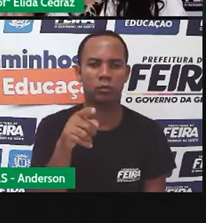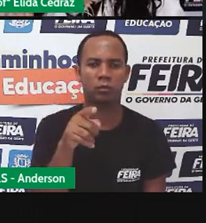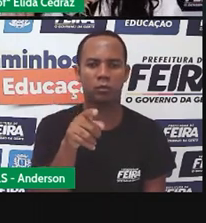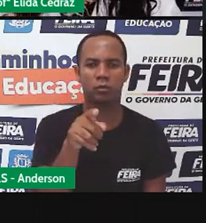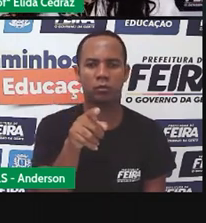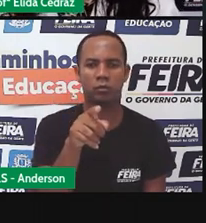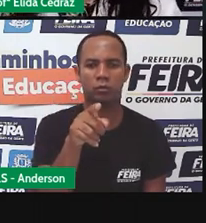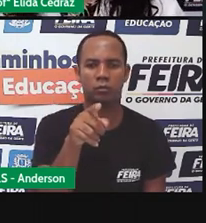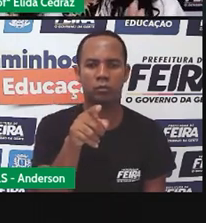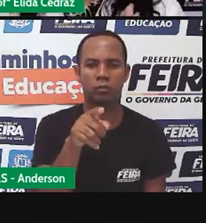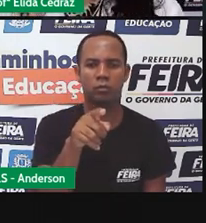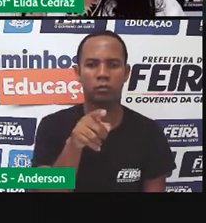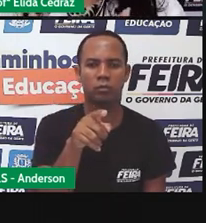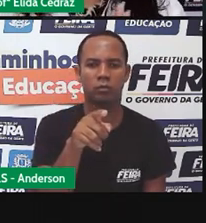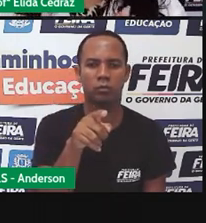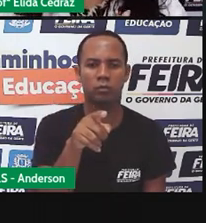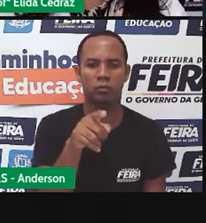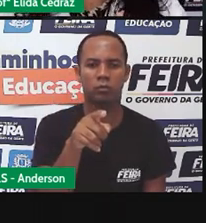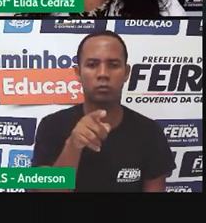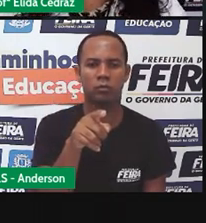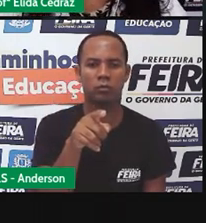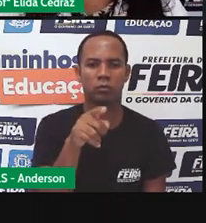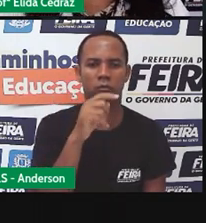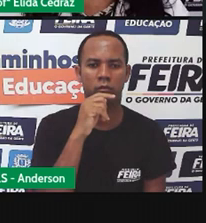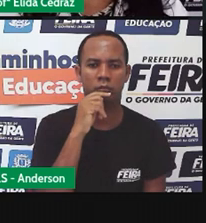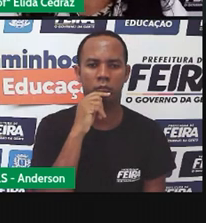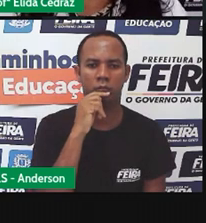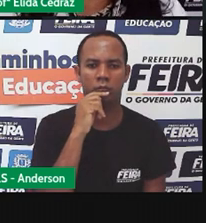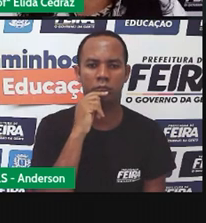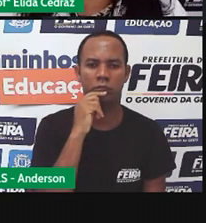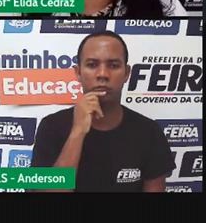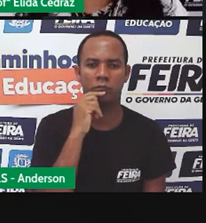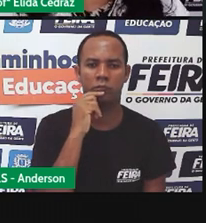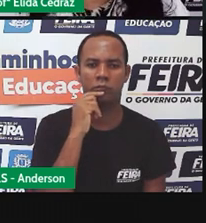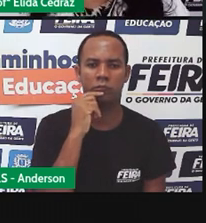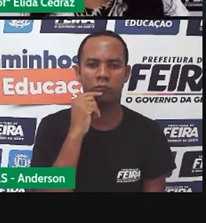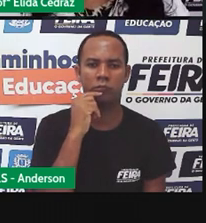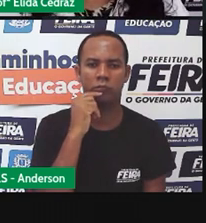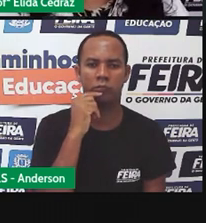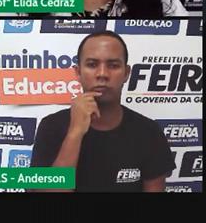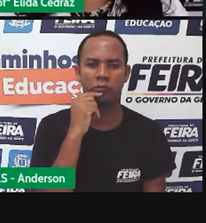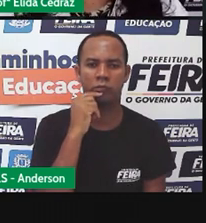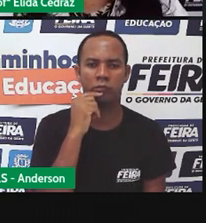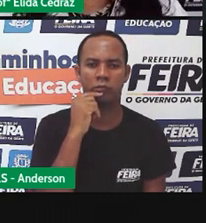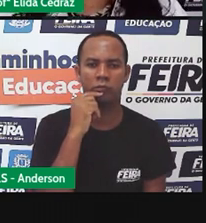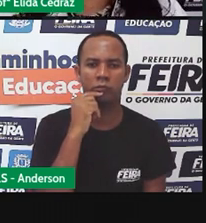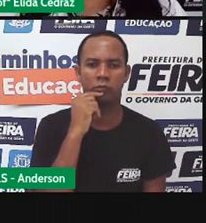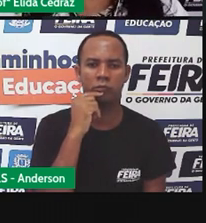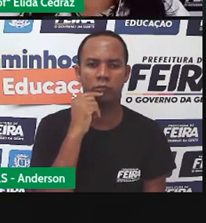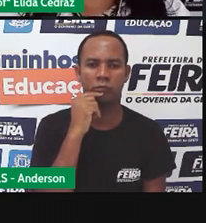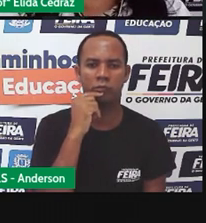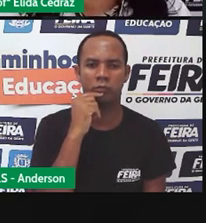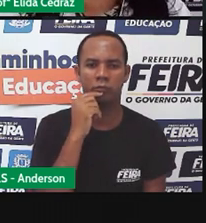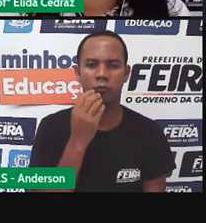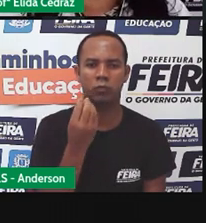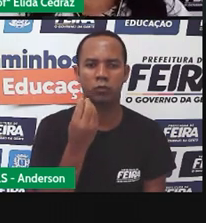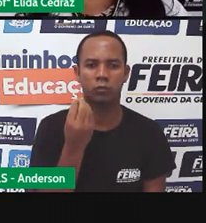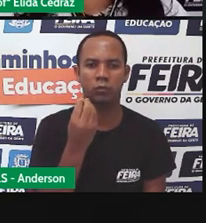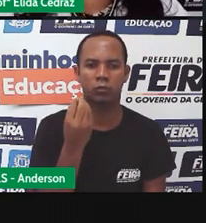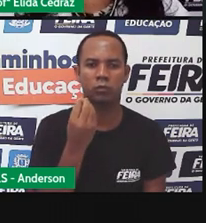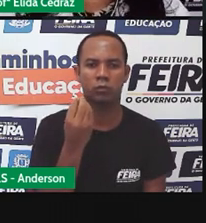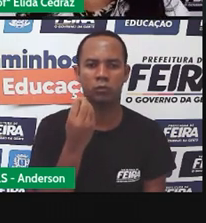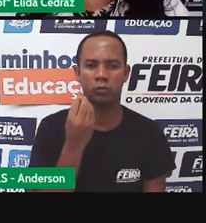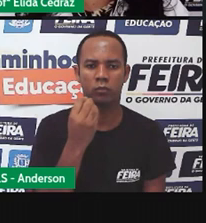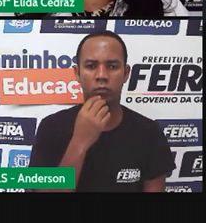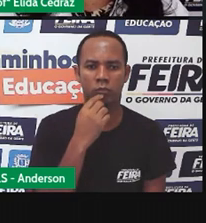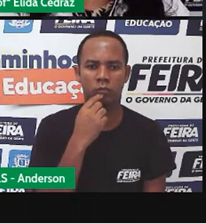Retângulos. De novo, a Pró não está pedindo para separar por tamanho. Apenas identificar a quantidade